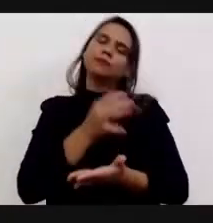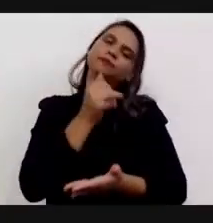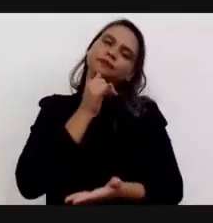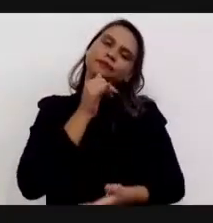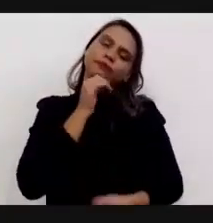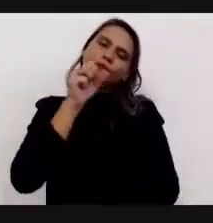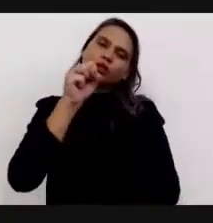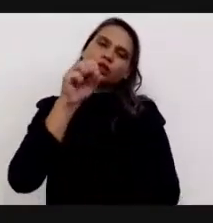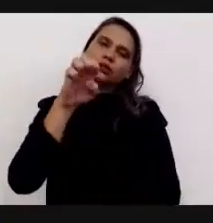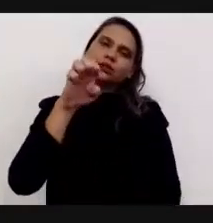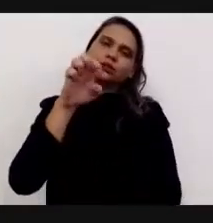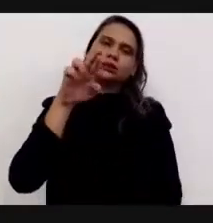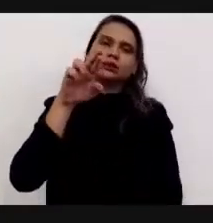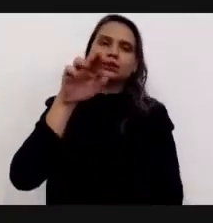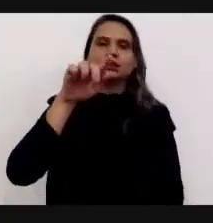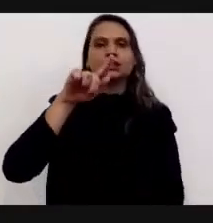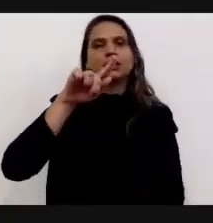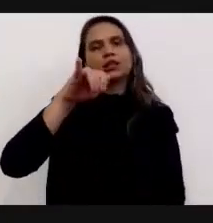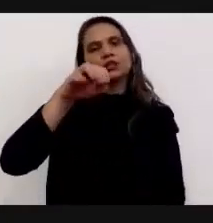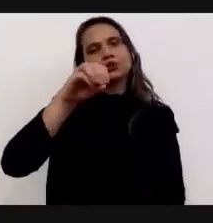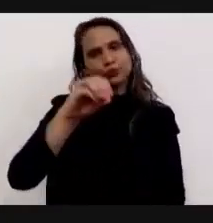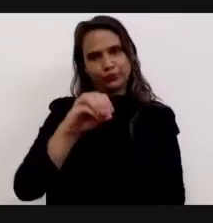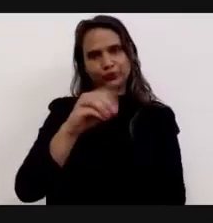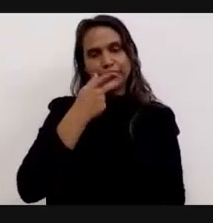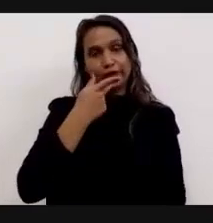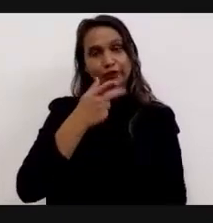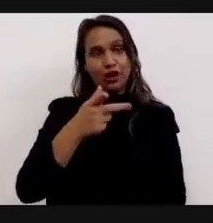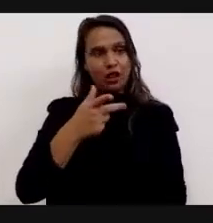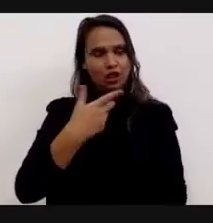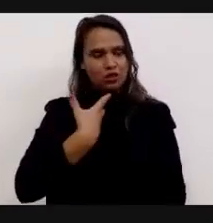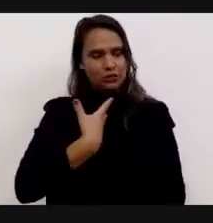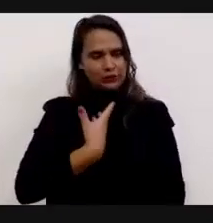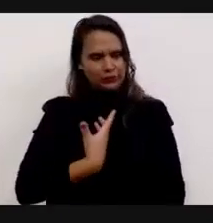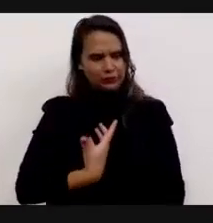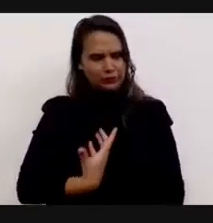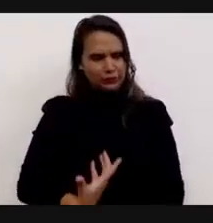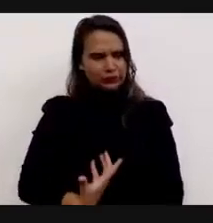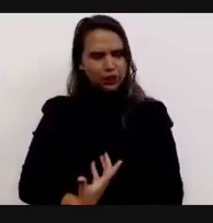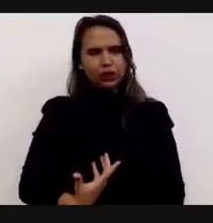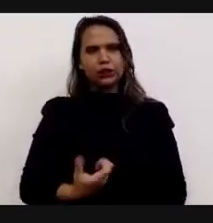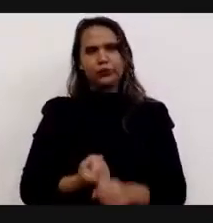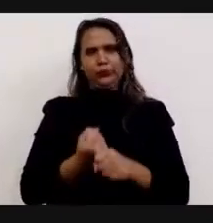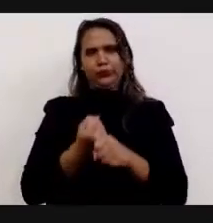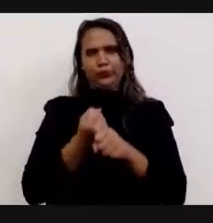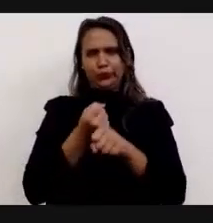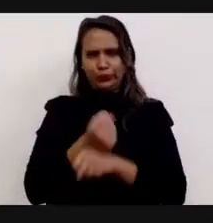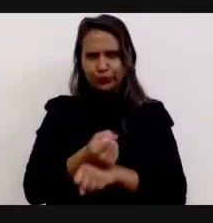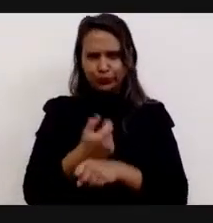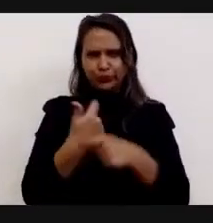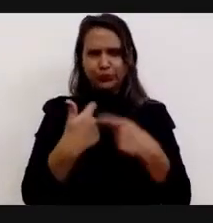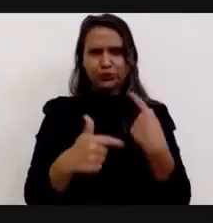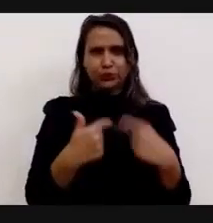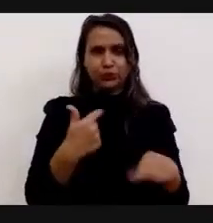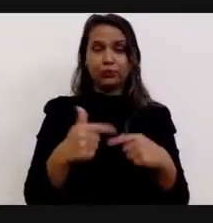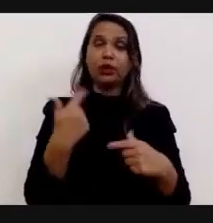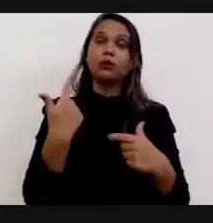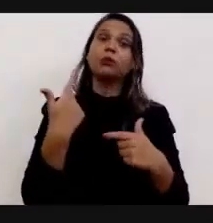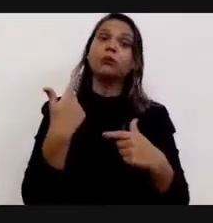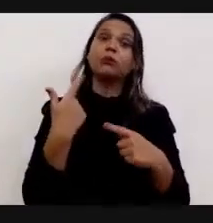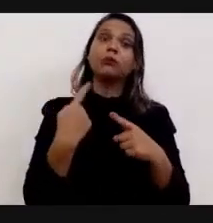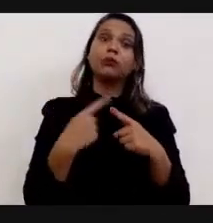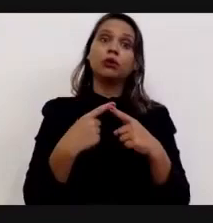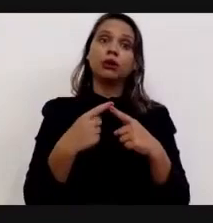estava falando, né? O Sérgio estava falando do desgaste do trabalho. Desgasta, sim, porque